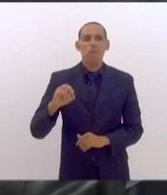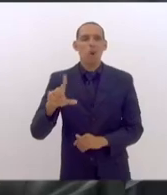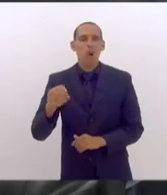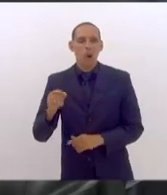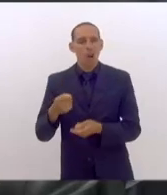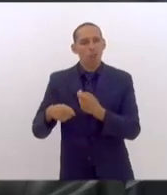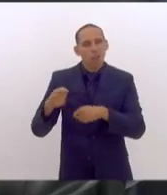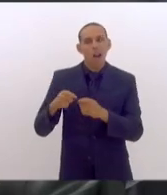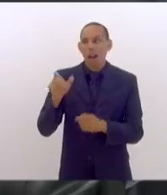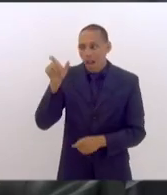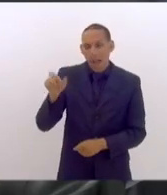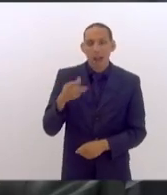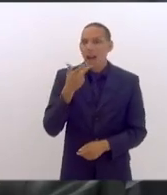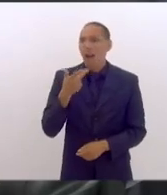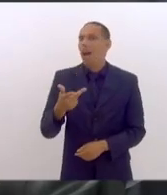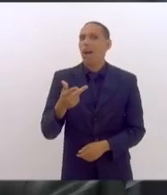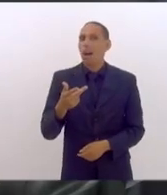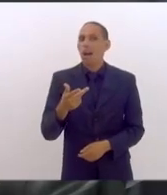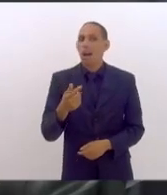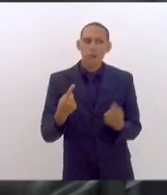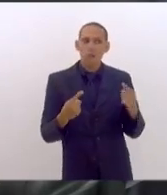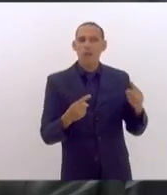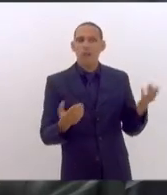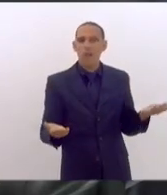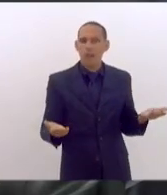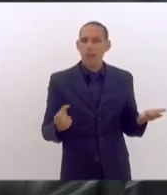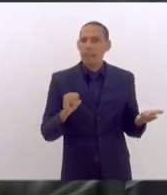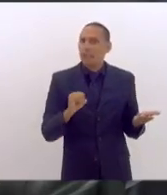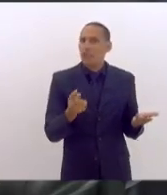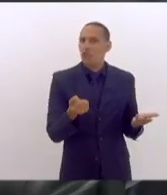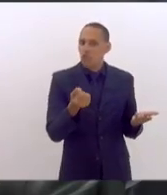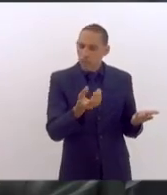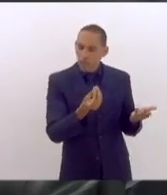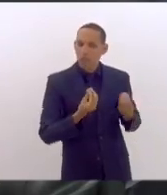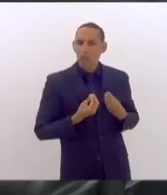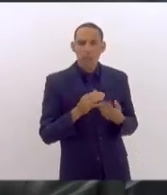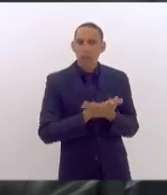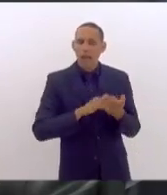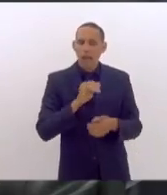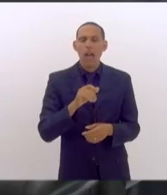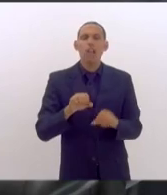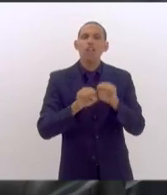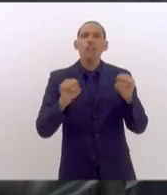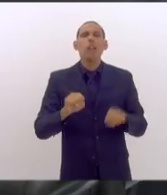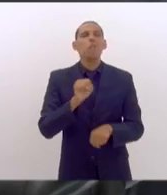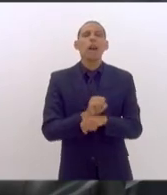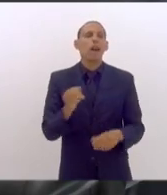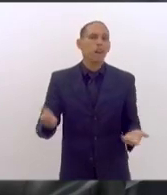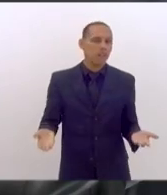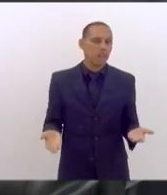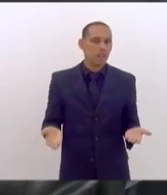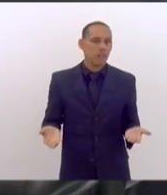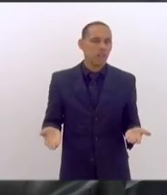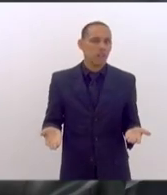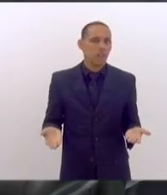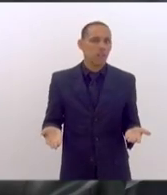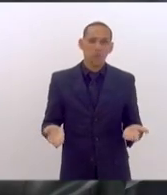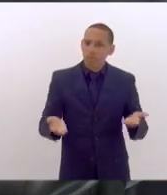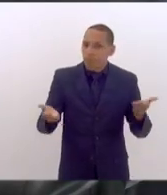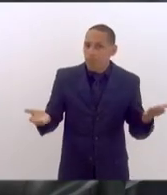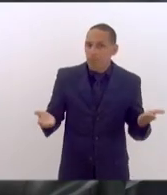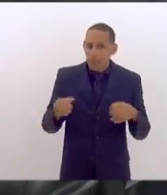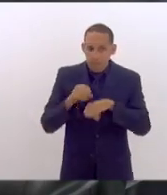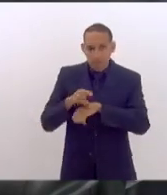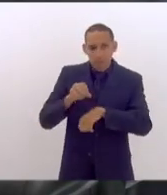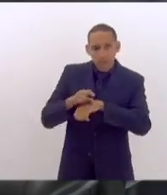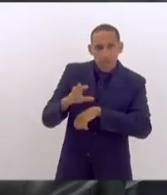Polo econômico que ela se posicionou nesse sentido se não tivesse você passa eu considero é parar o sistema Então acho que na questão das